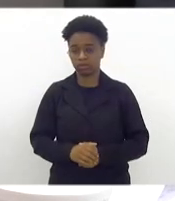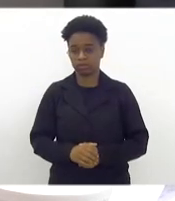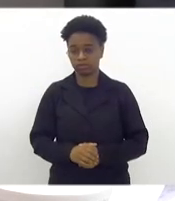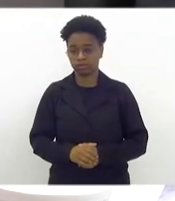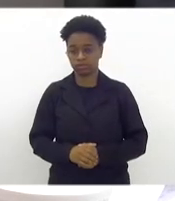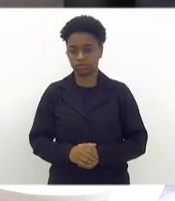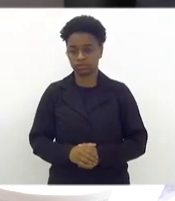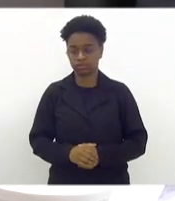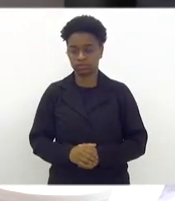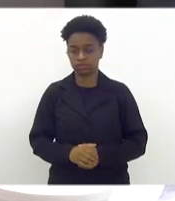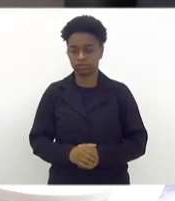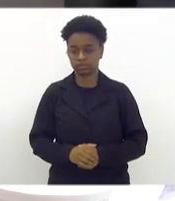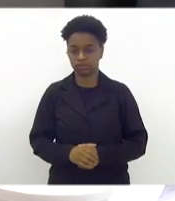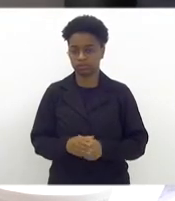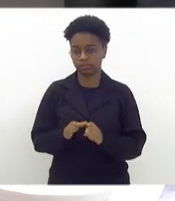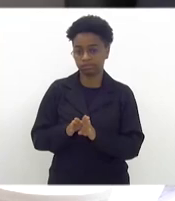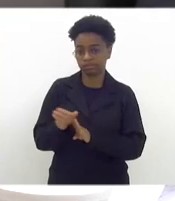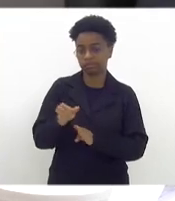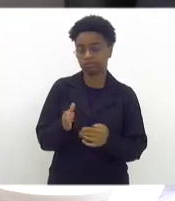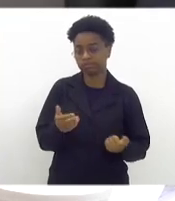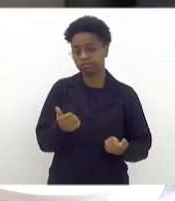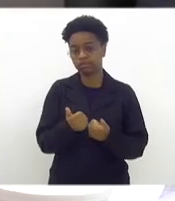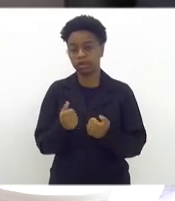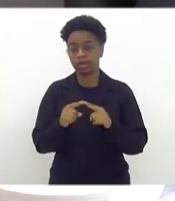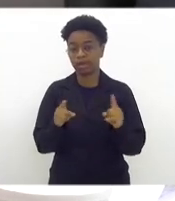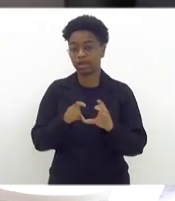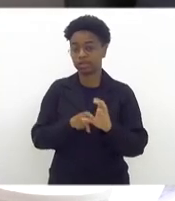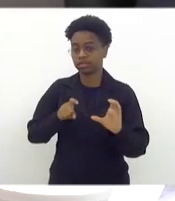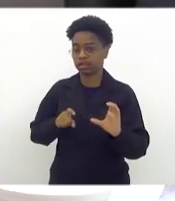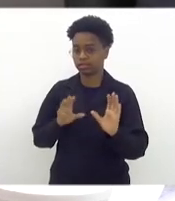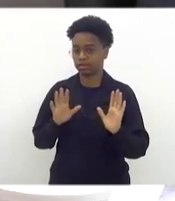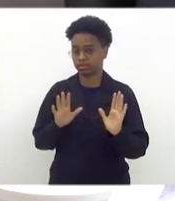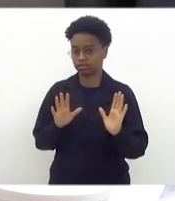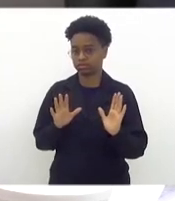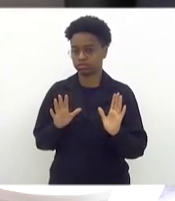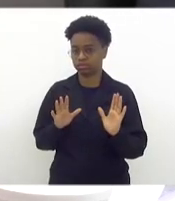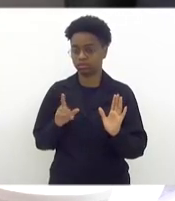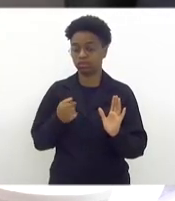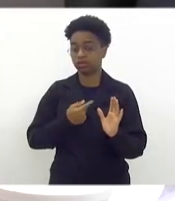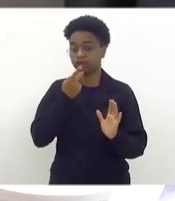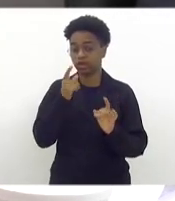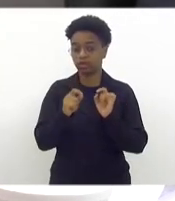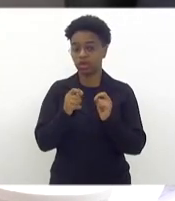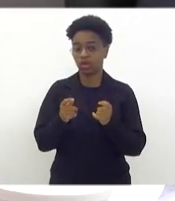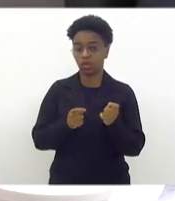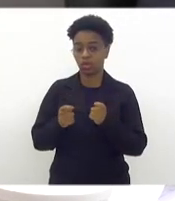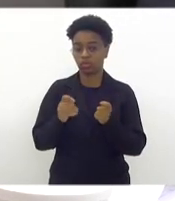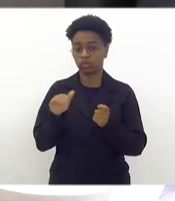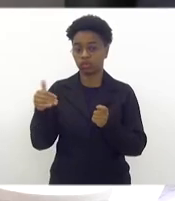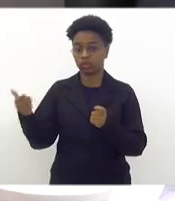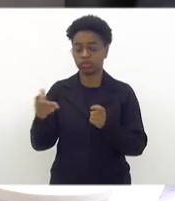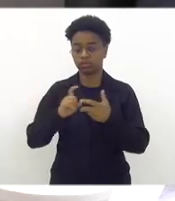acessório, né? Assessora, mas ele é absolutamente independente naquilo que a gente chama o controle externo do